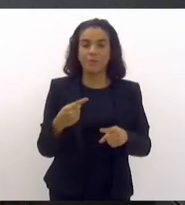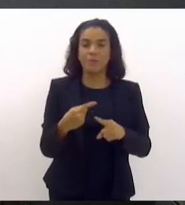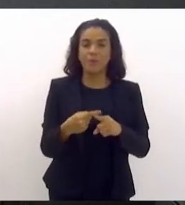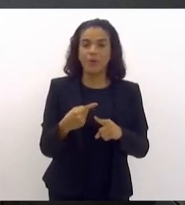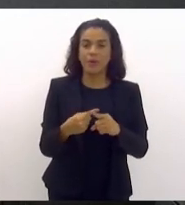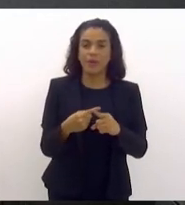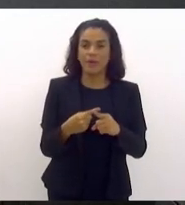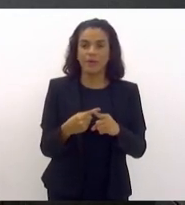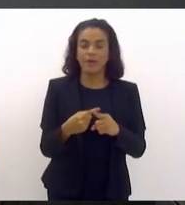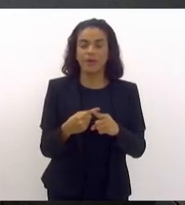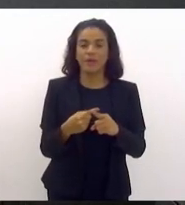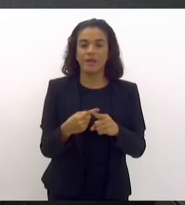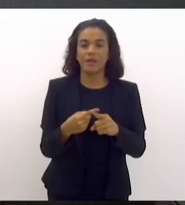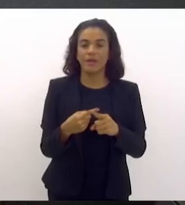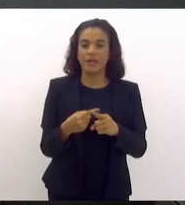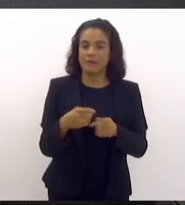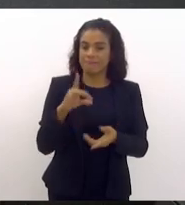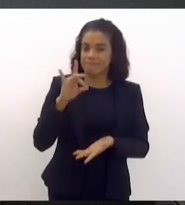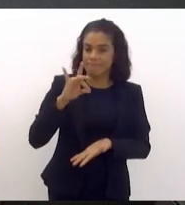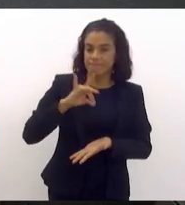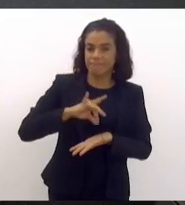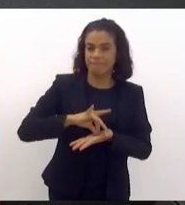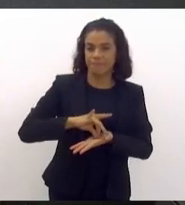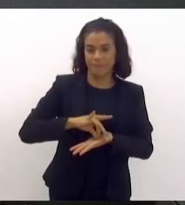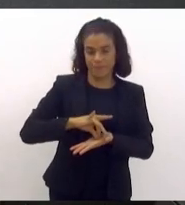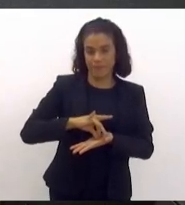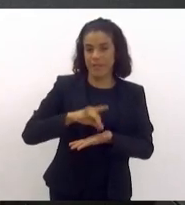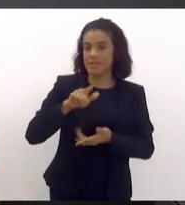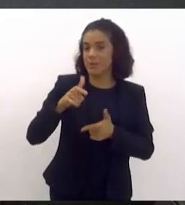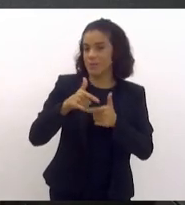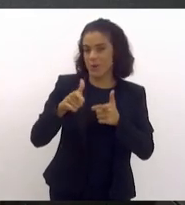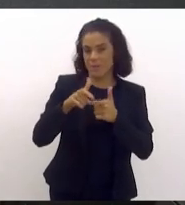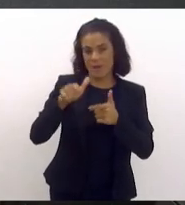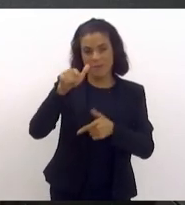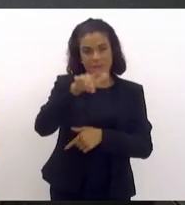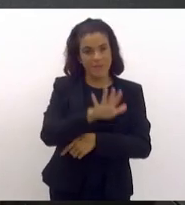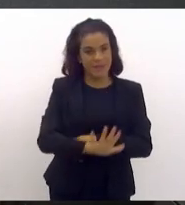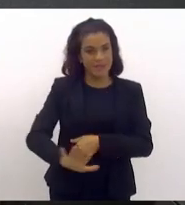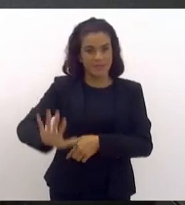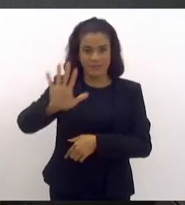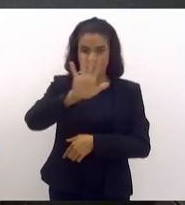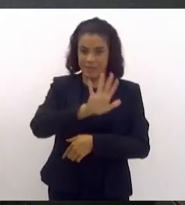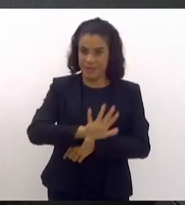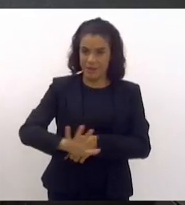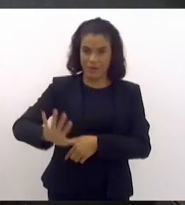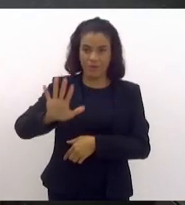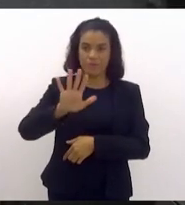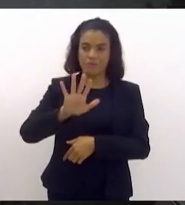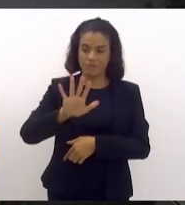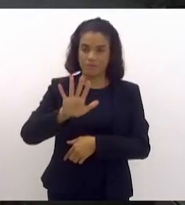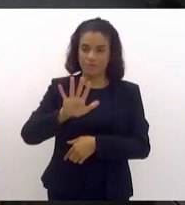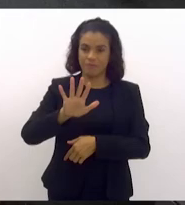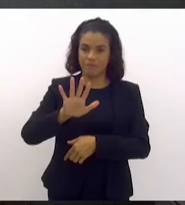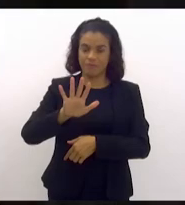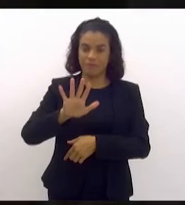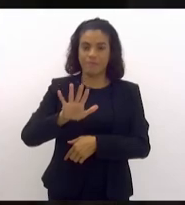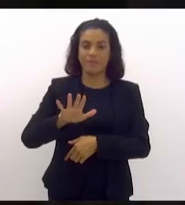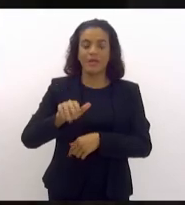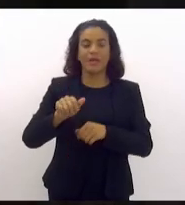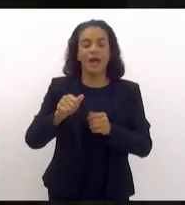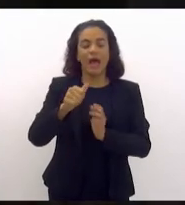a presidência convida o Nobre Deputado jarir para fazer leitura da ata da